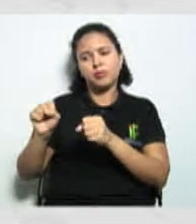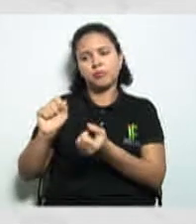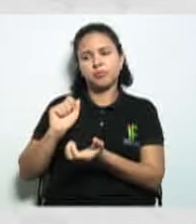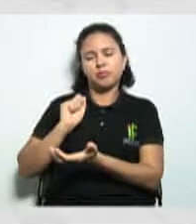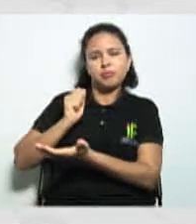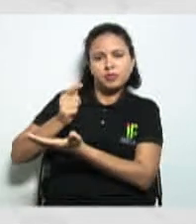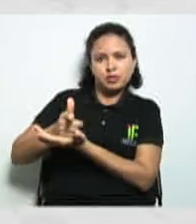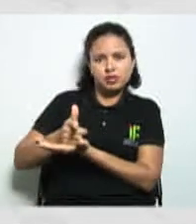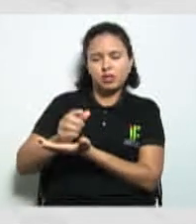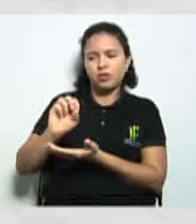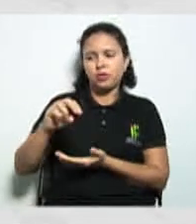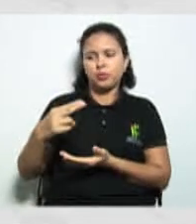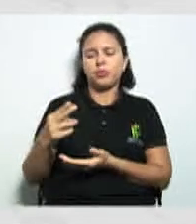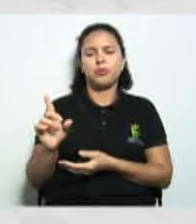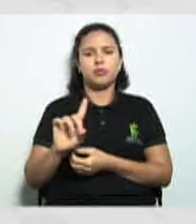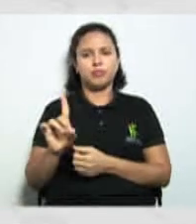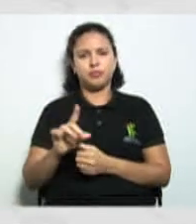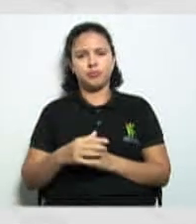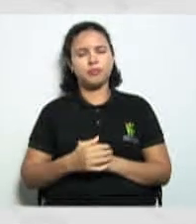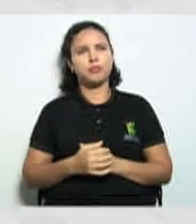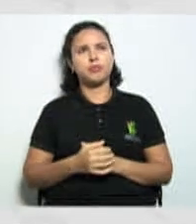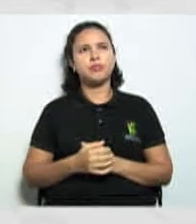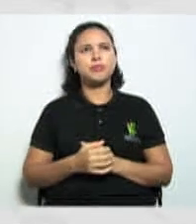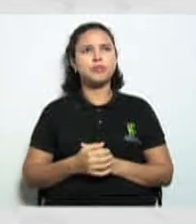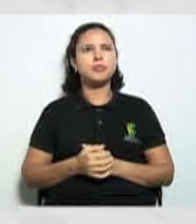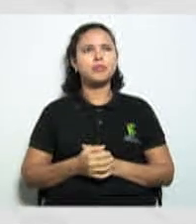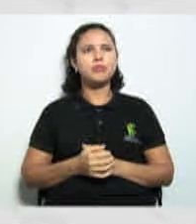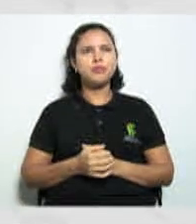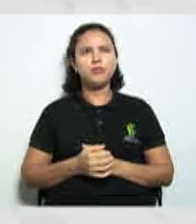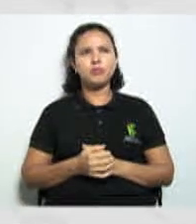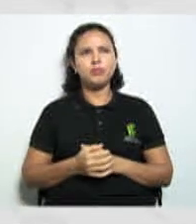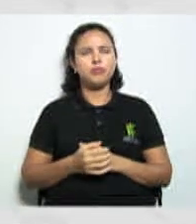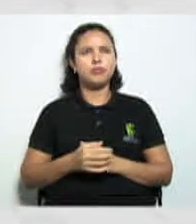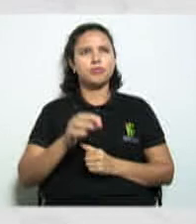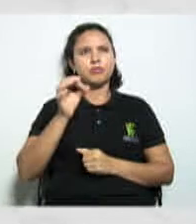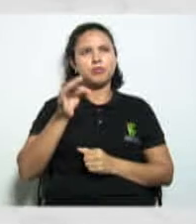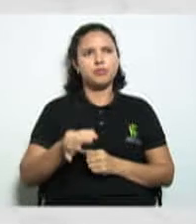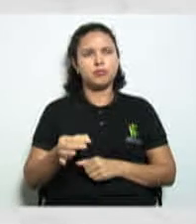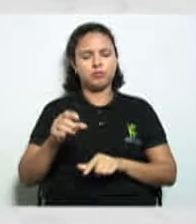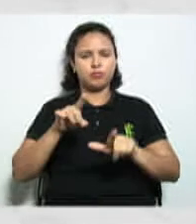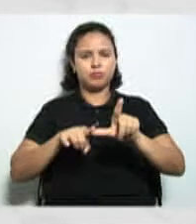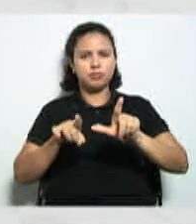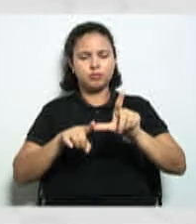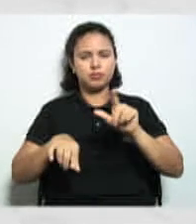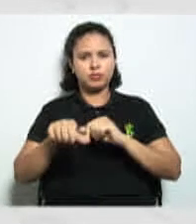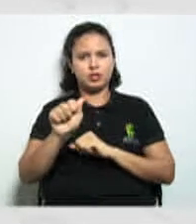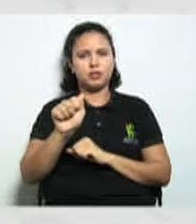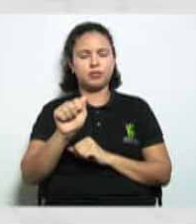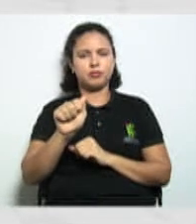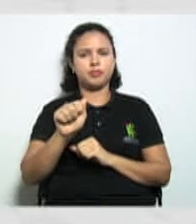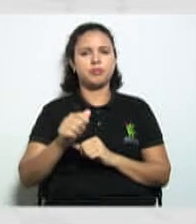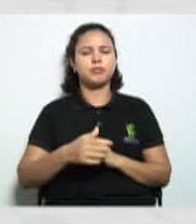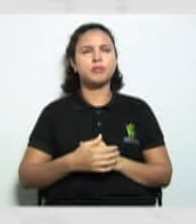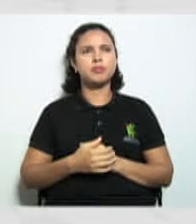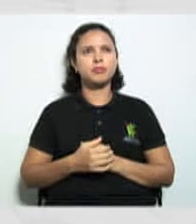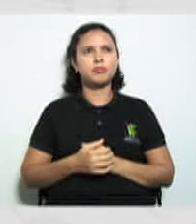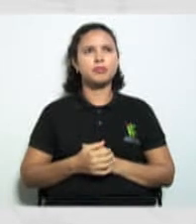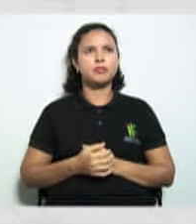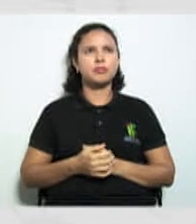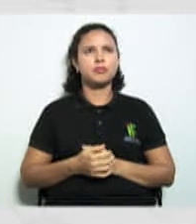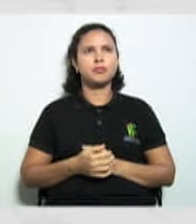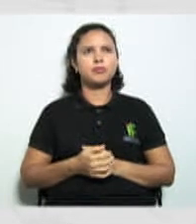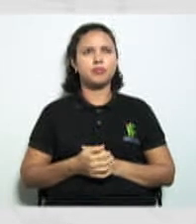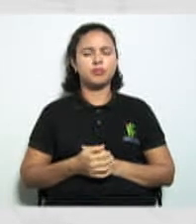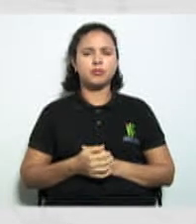vou preencher obrigatório e não obrigatório. Correto. Vamos lá para a próxima questão.